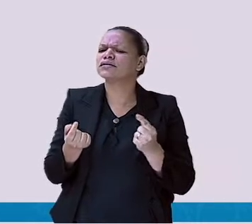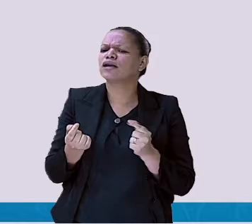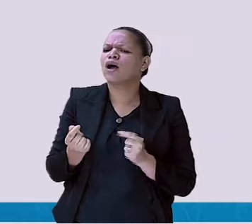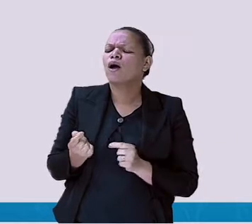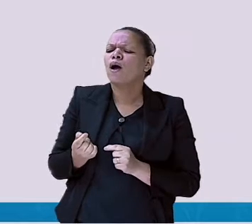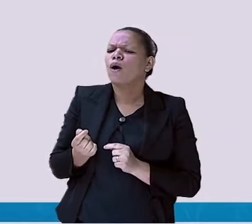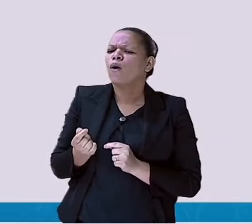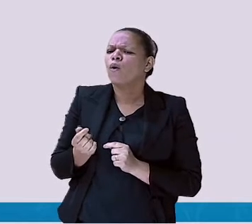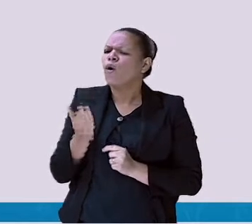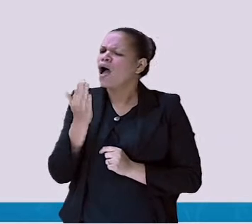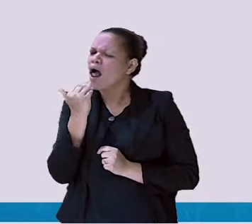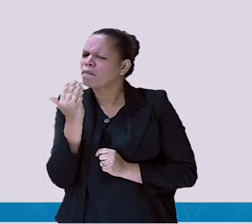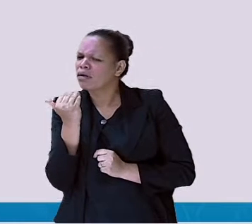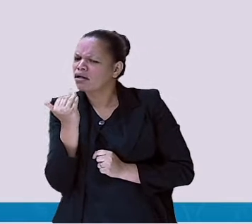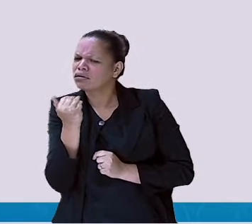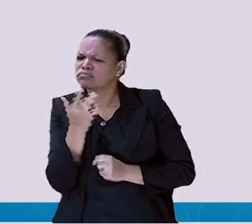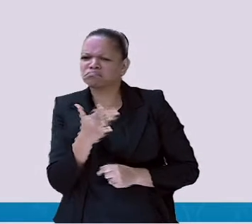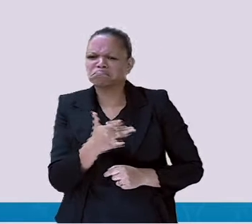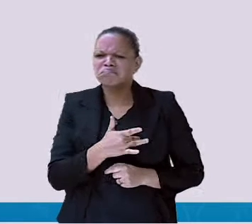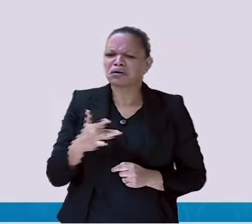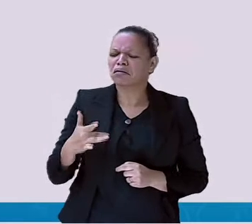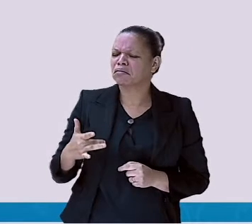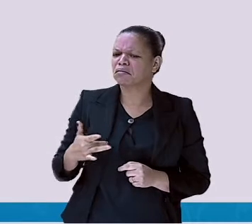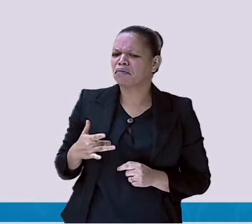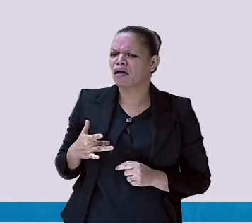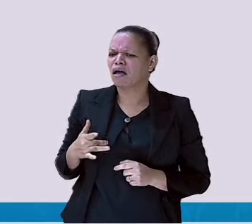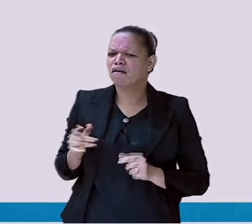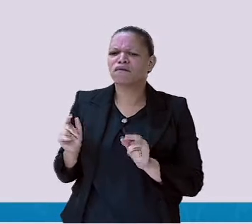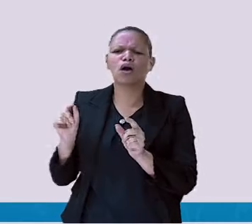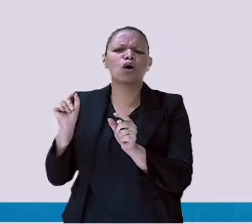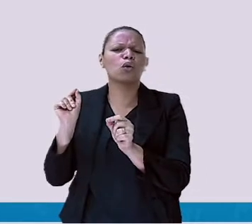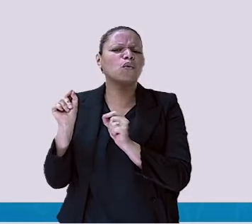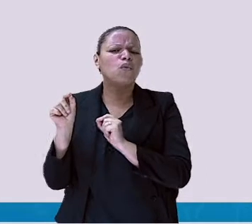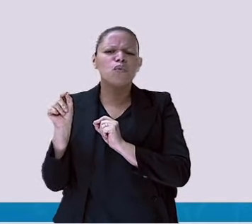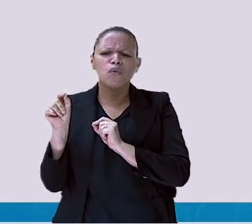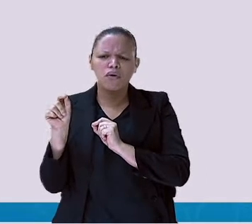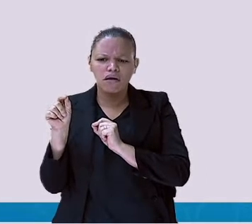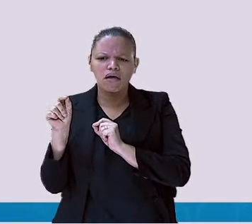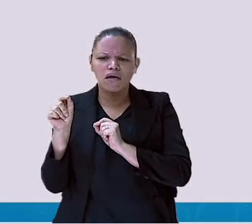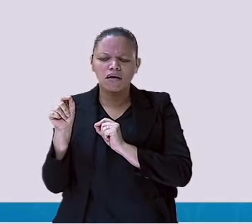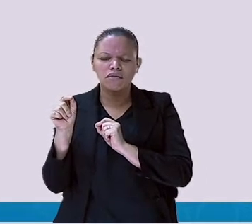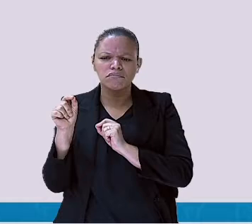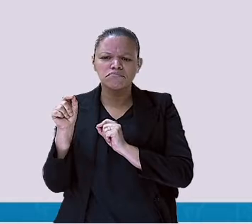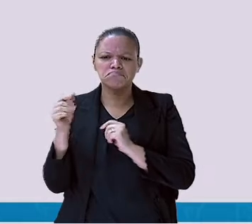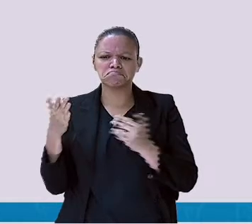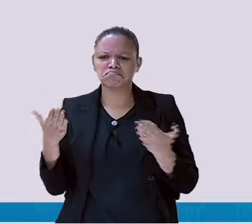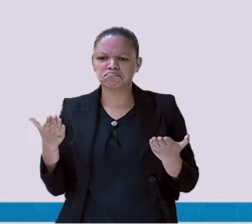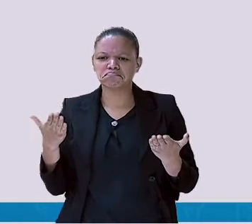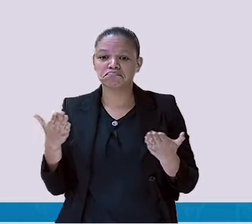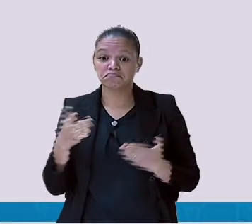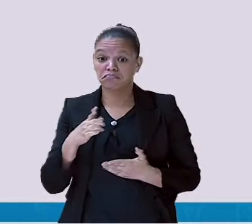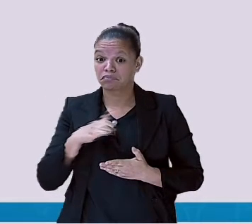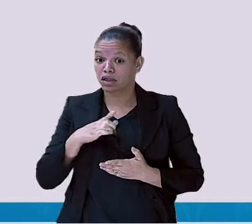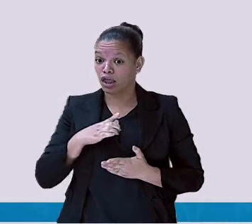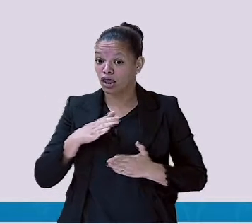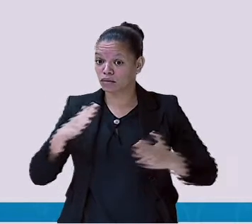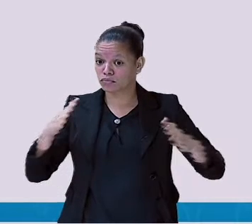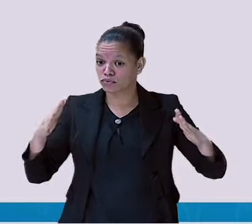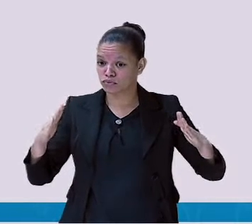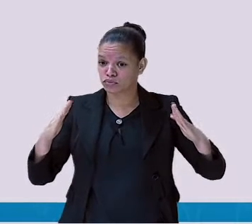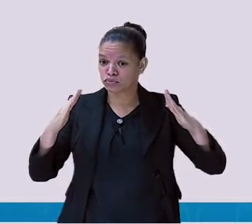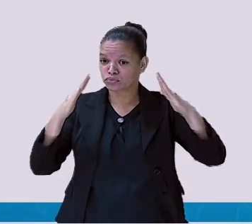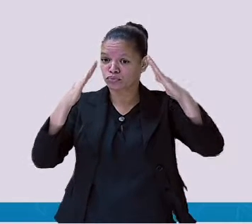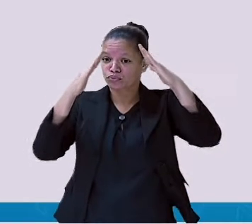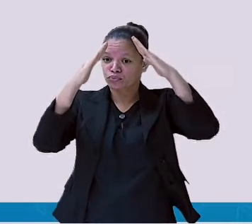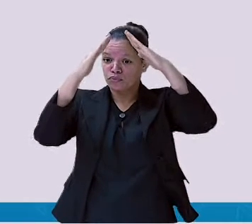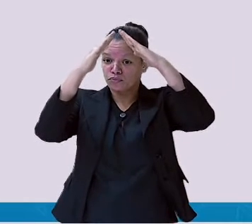uma alimentação saudável, uma alimentação recomendada, tá? Temos aqui a pirâmide